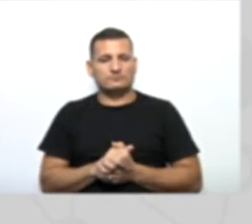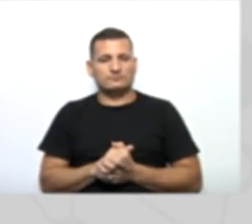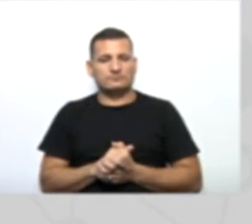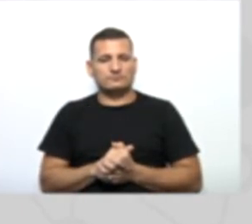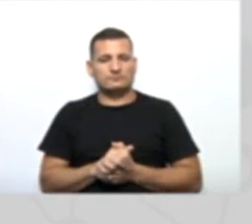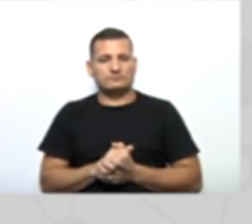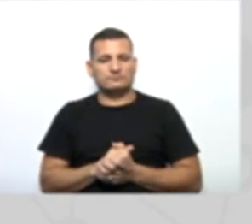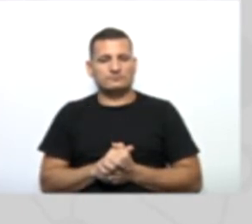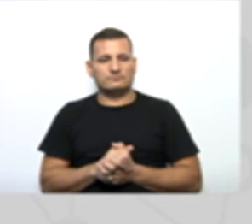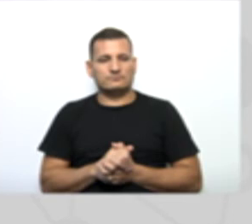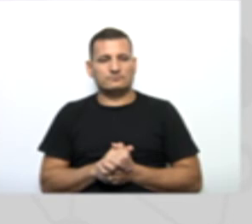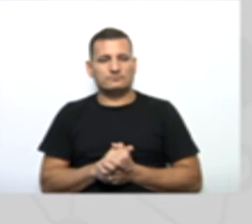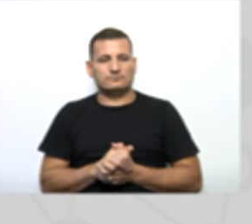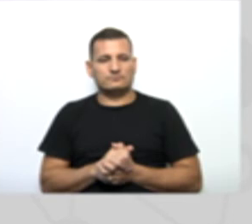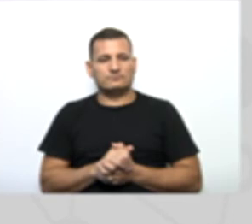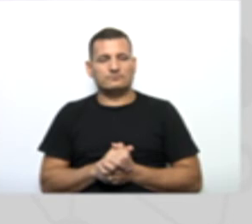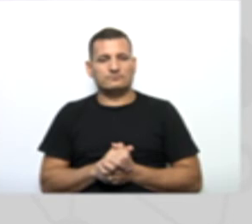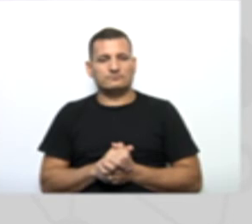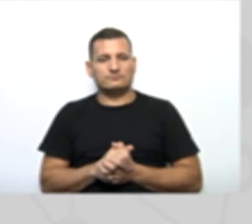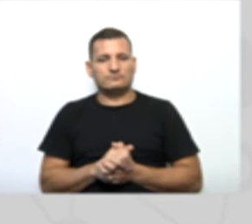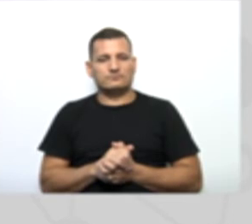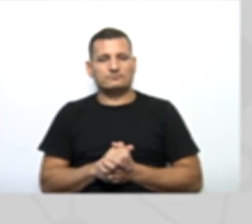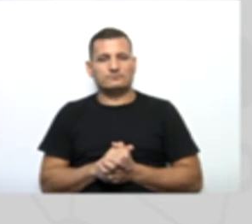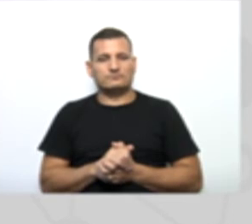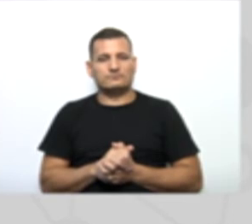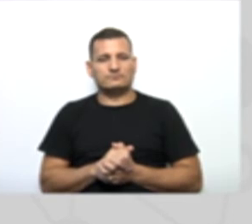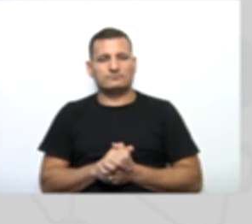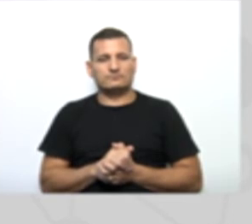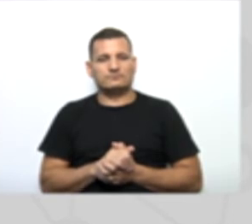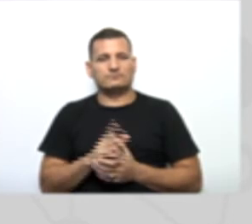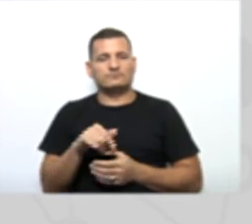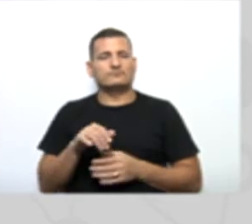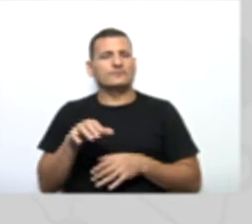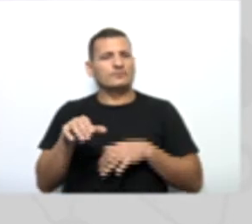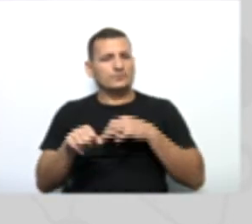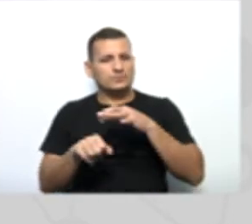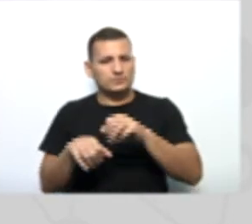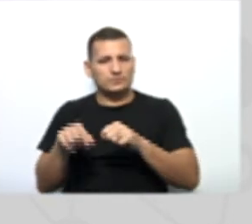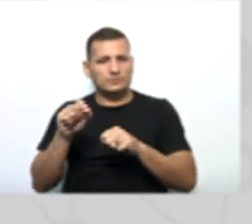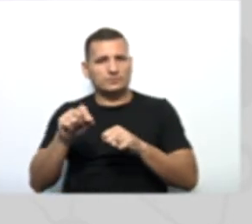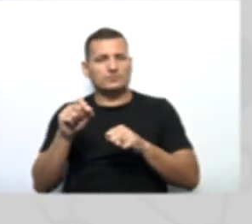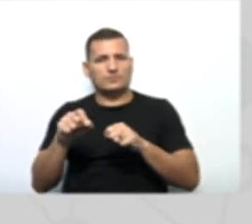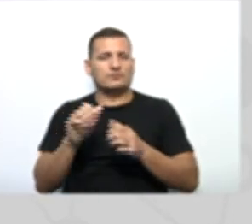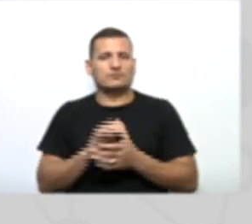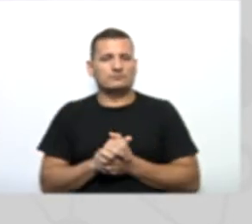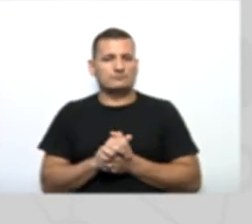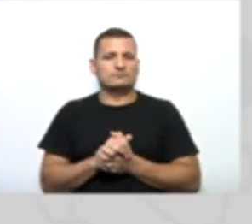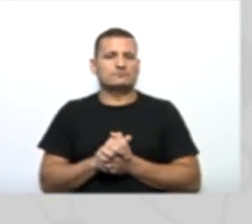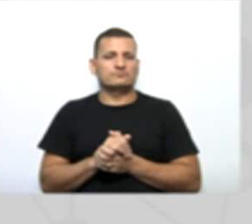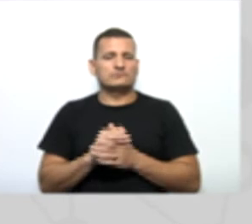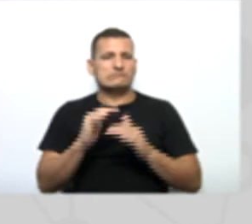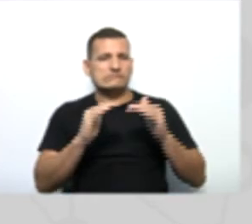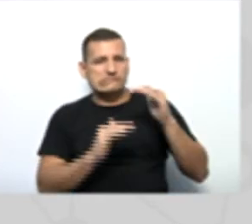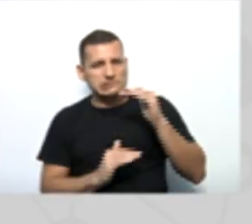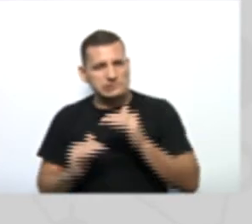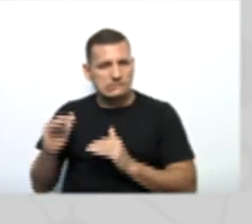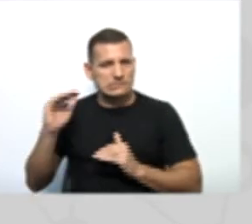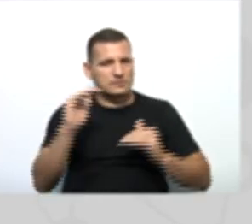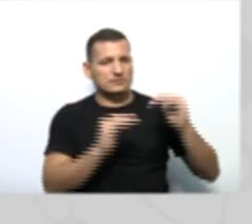Olha aí, letra A, vamos ver a questão aí, letra A, da busca por um desequilíbrio entre as necessidades